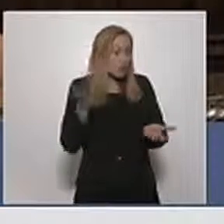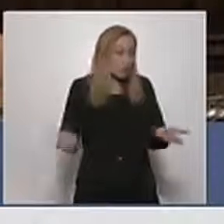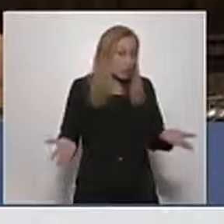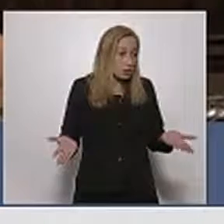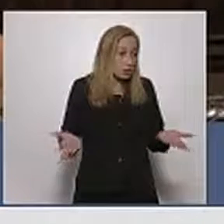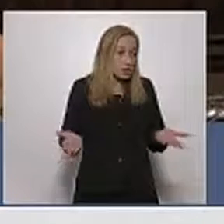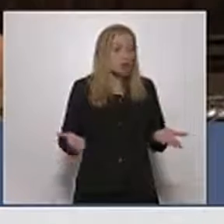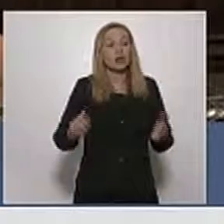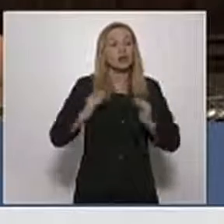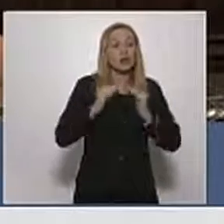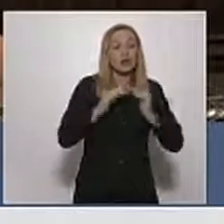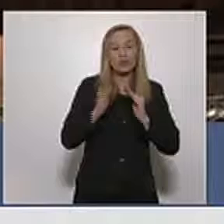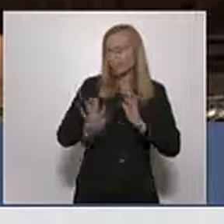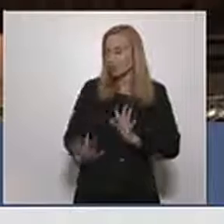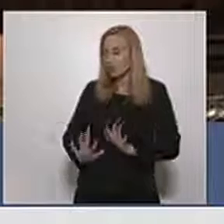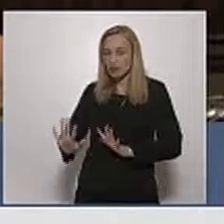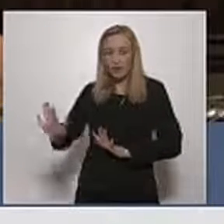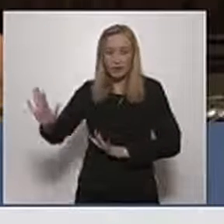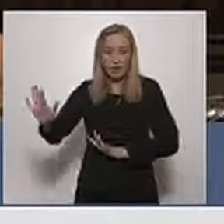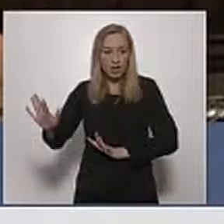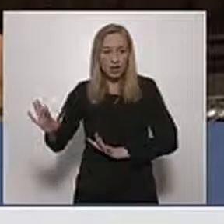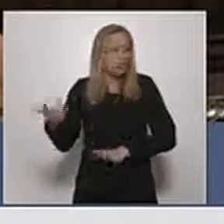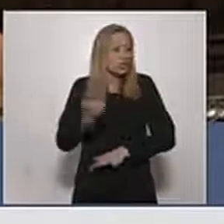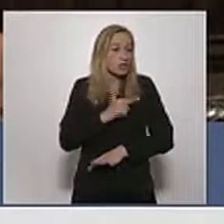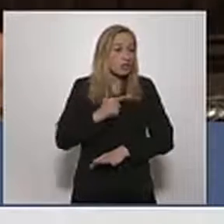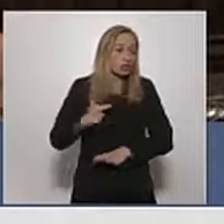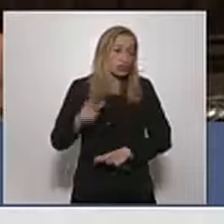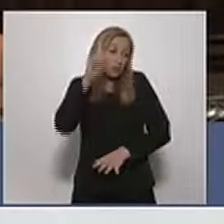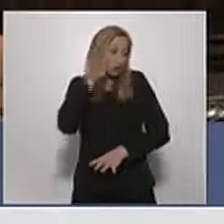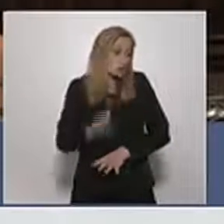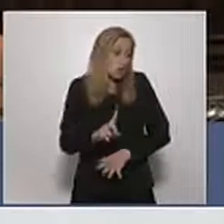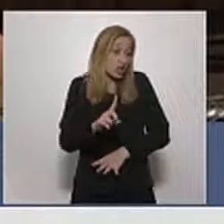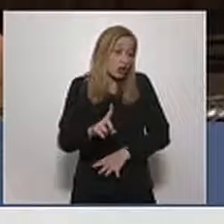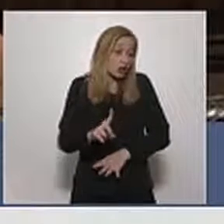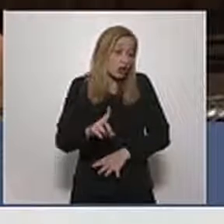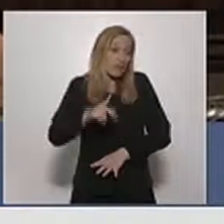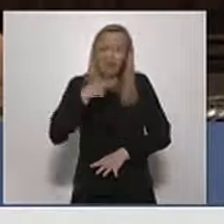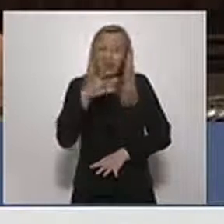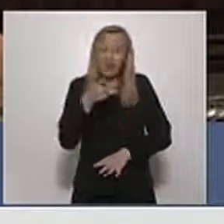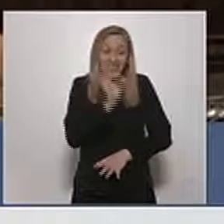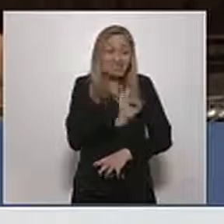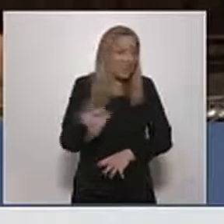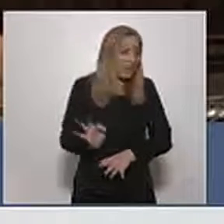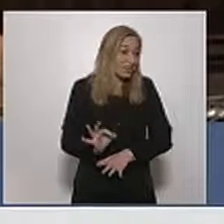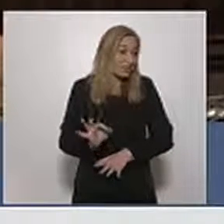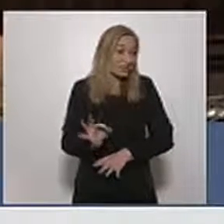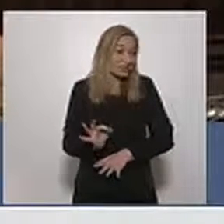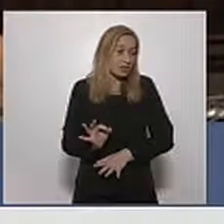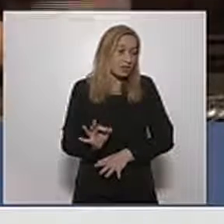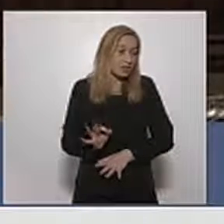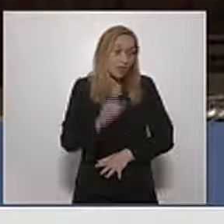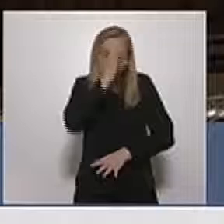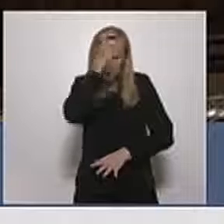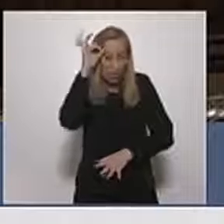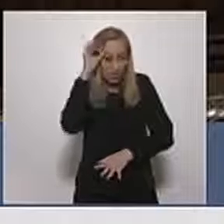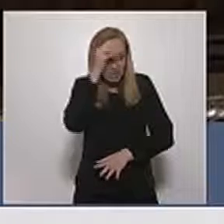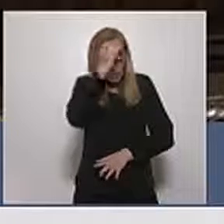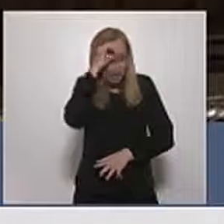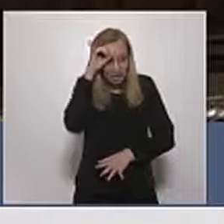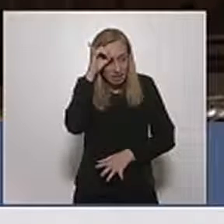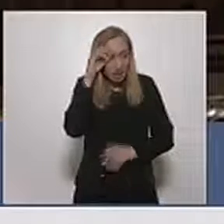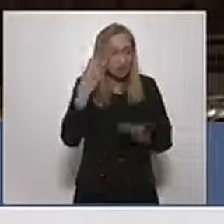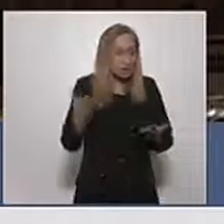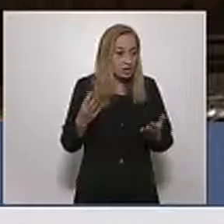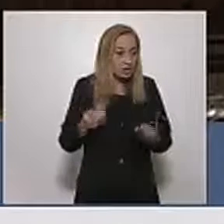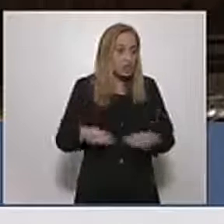de periferias e favelas que não têm o seu direito à inocência garantido. A tal da Constituição que